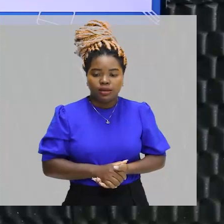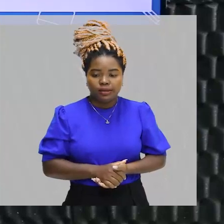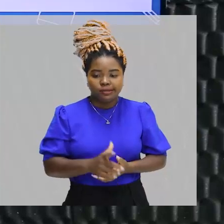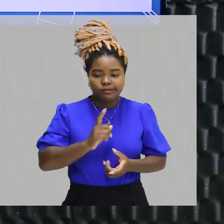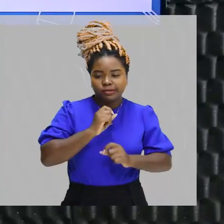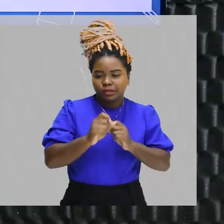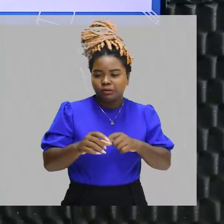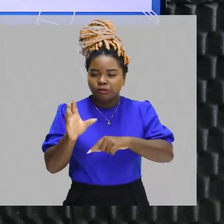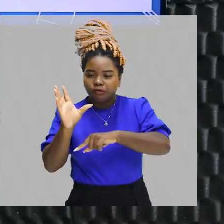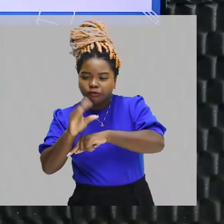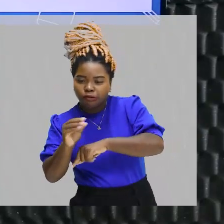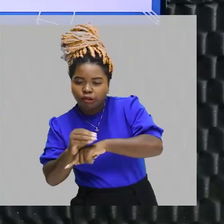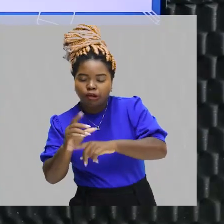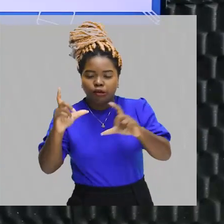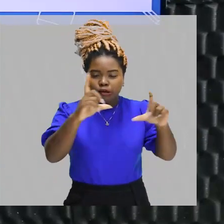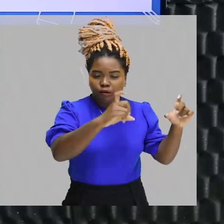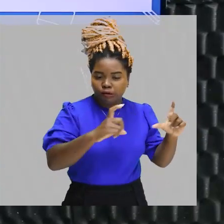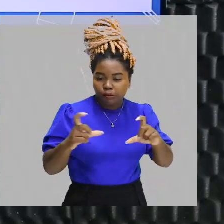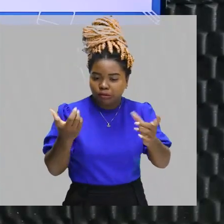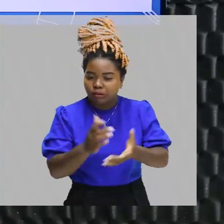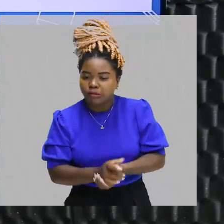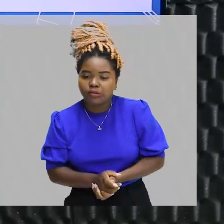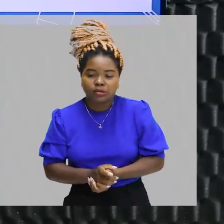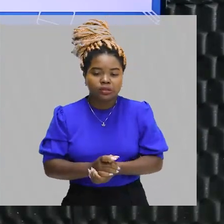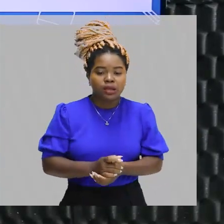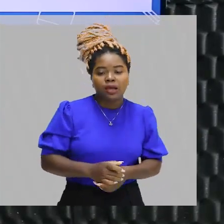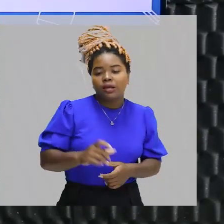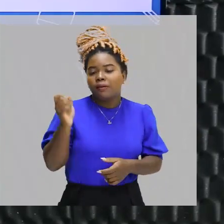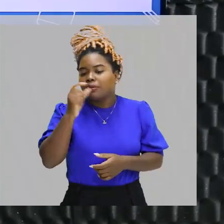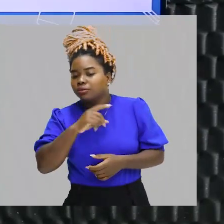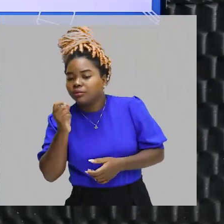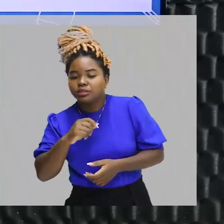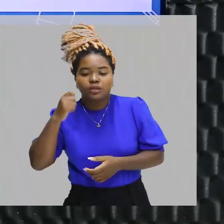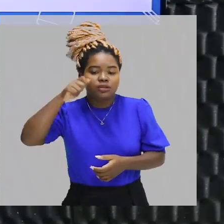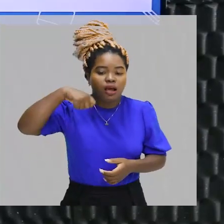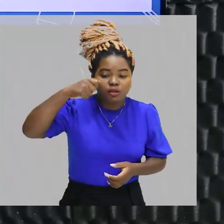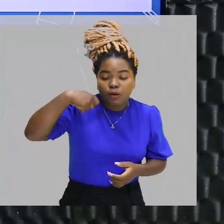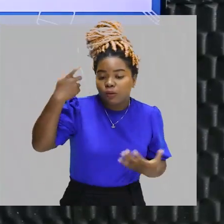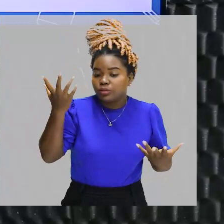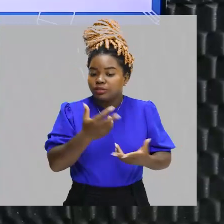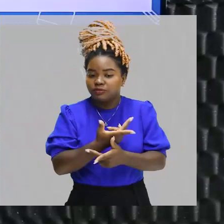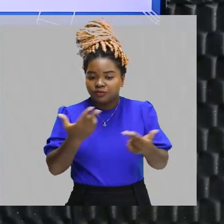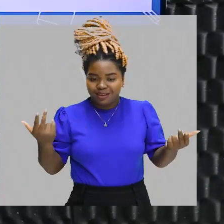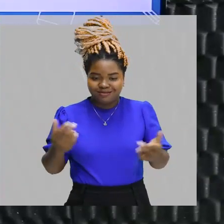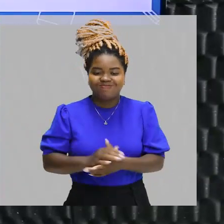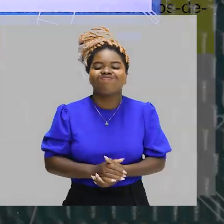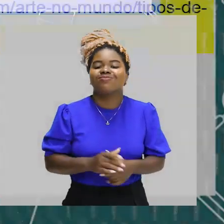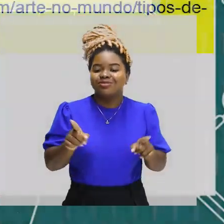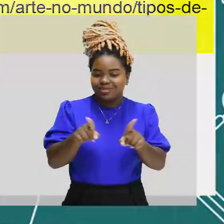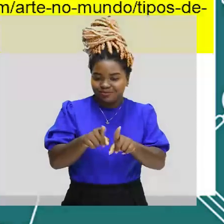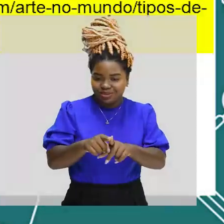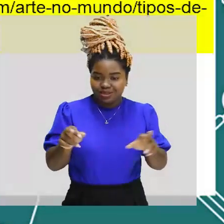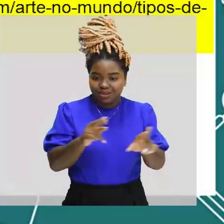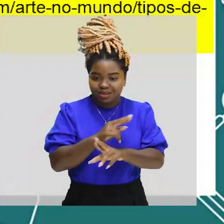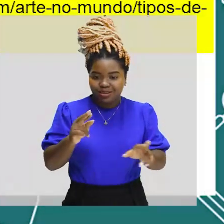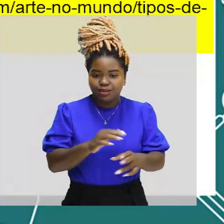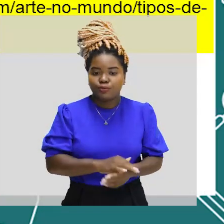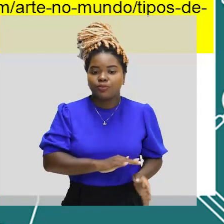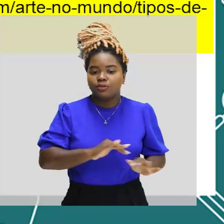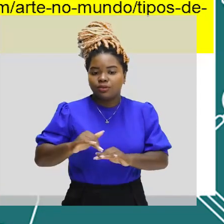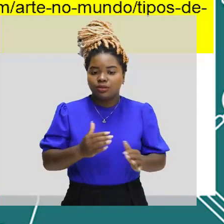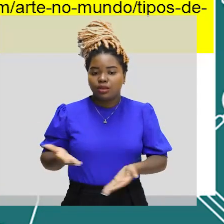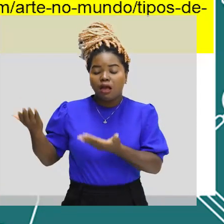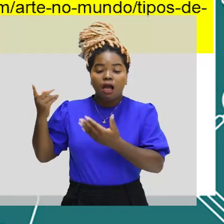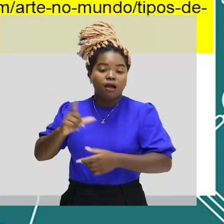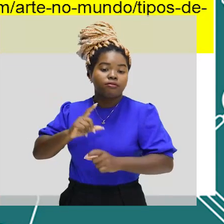como fotografias, performances, atores, mágicos, comediantes, eles entram nessas artes performáticas. Né? Aí a gente ganha